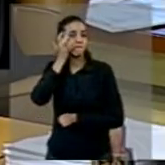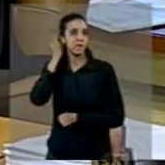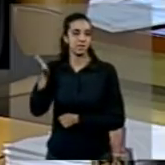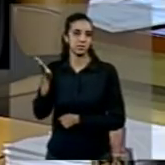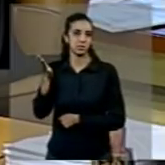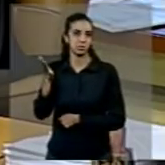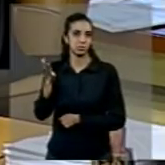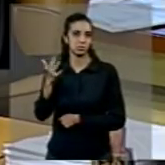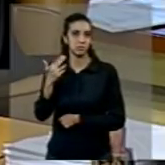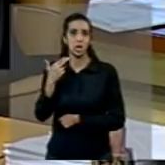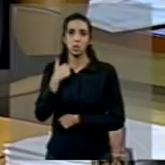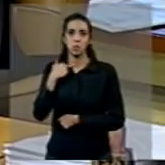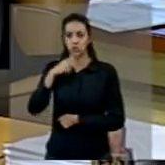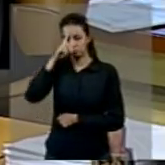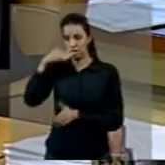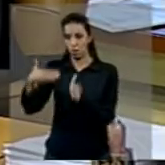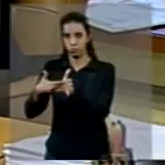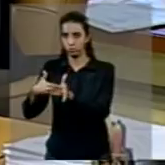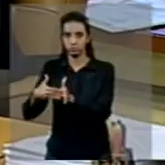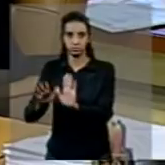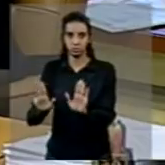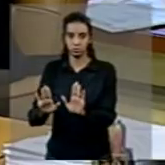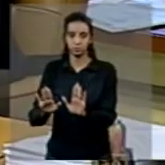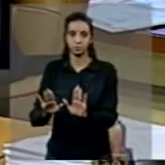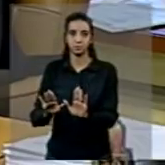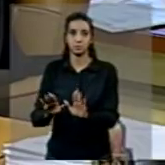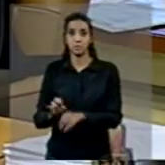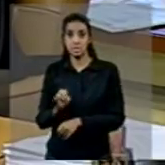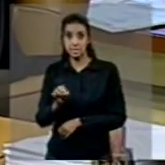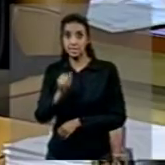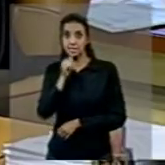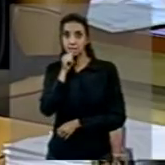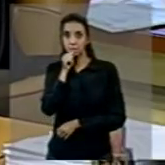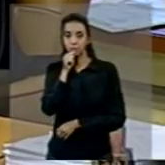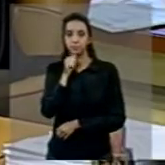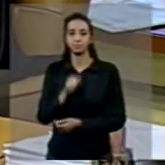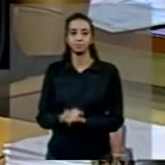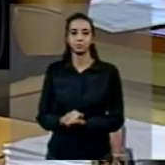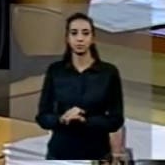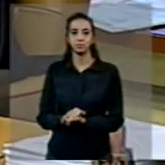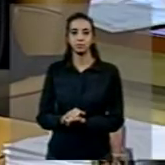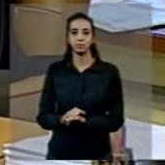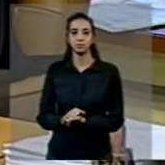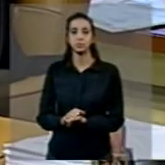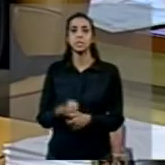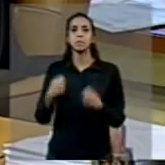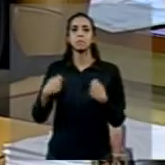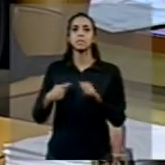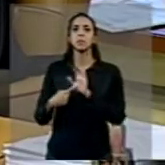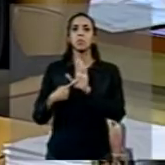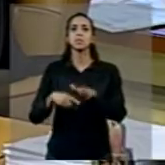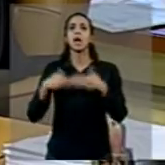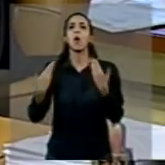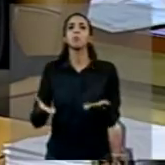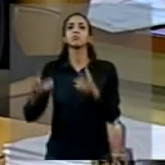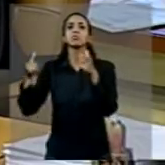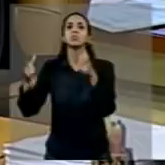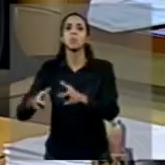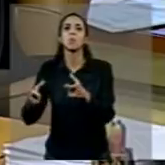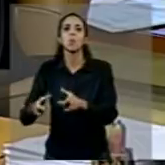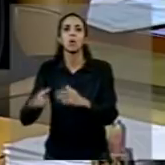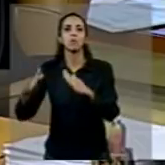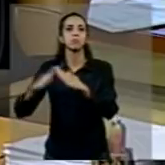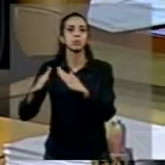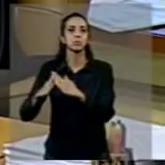cadastramento não devem ser impostos. Se as exigências de domicílio forem aplicáveis no cadastramento, elas devem ser razoáveis e